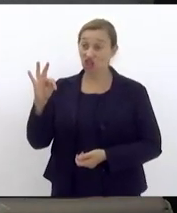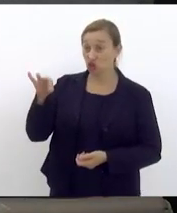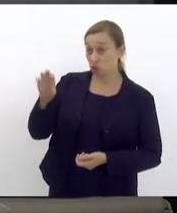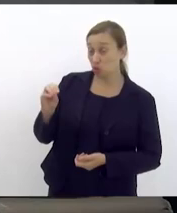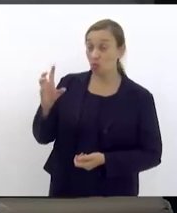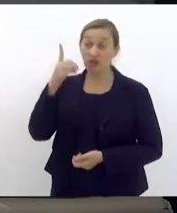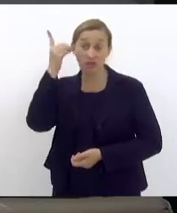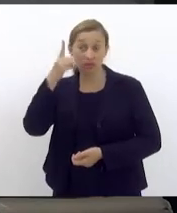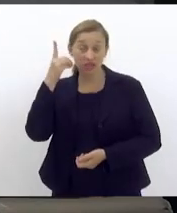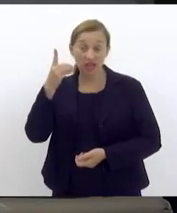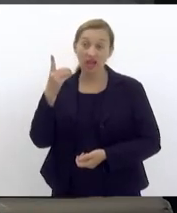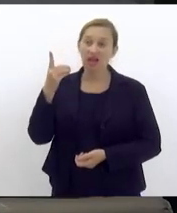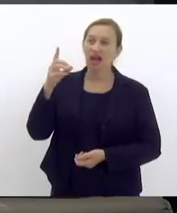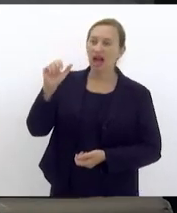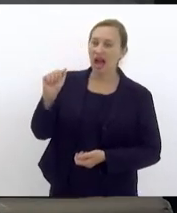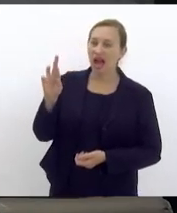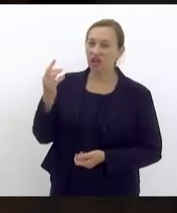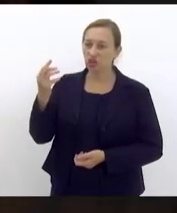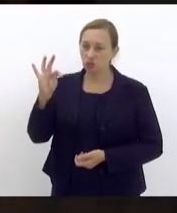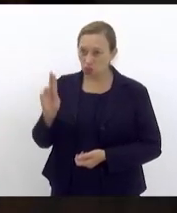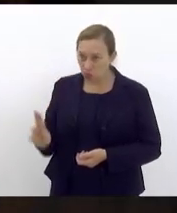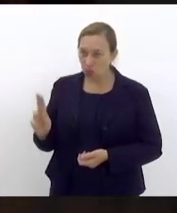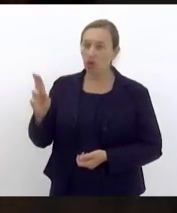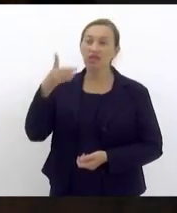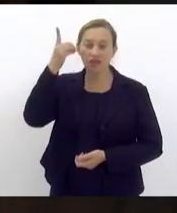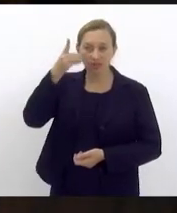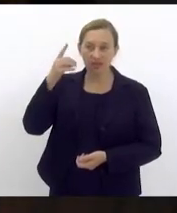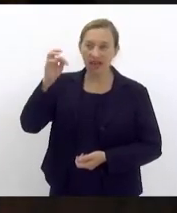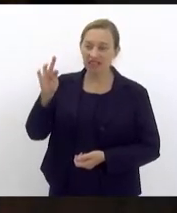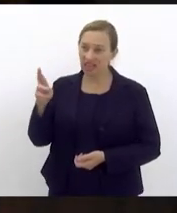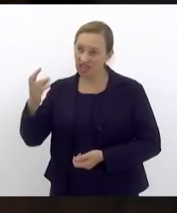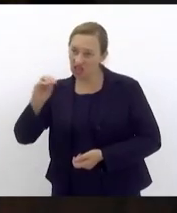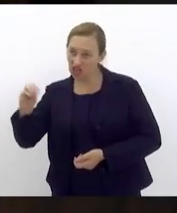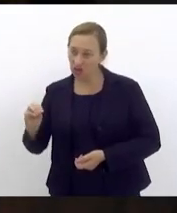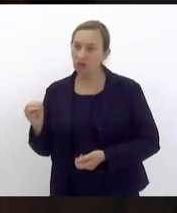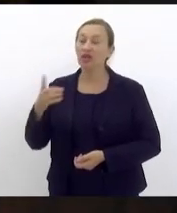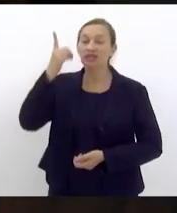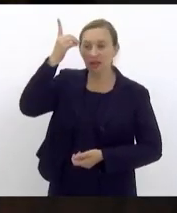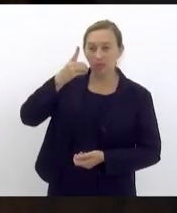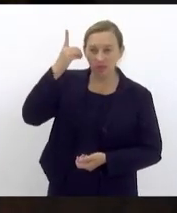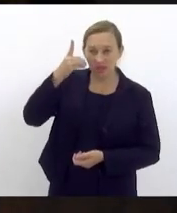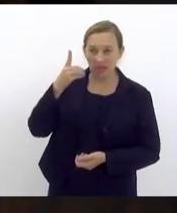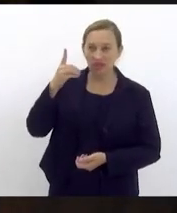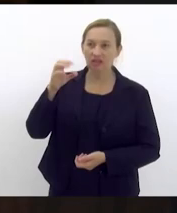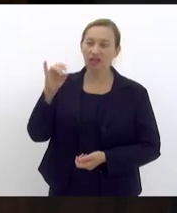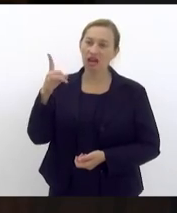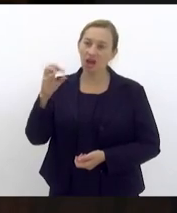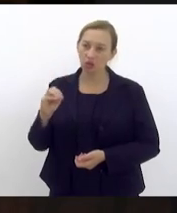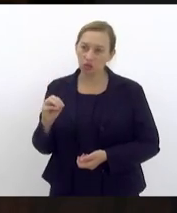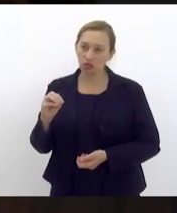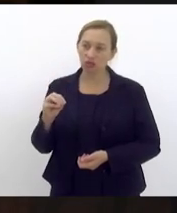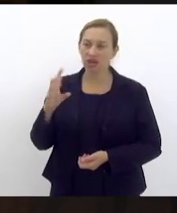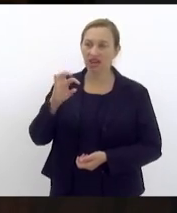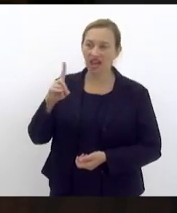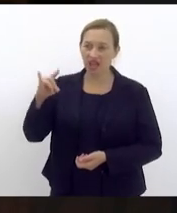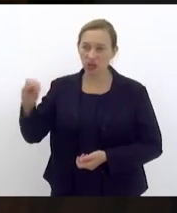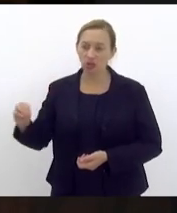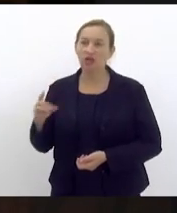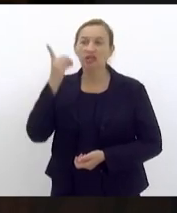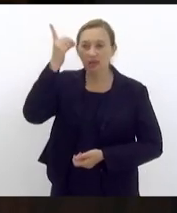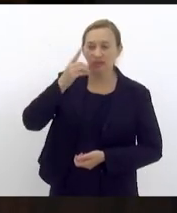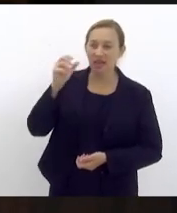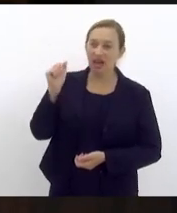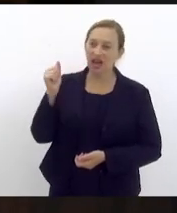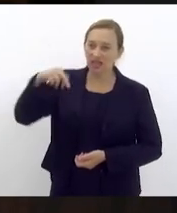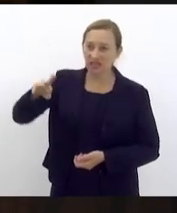Deputado Andrézinho Siciliano Deputado Vinícius cozzolino tratado Cláudio Caiado Deputado Anderson